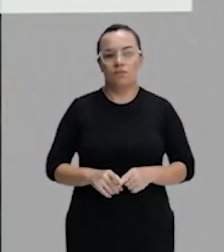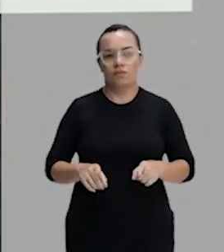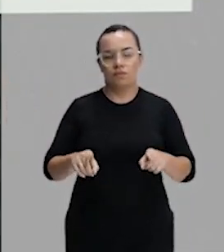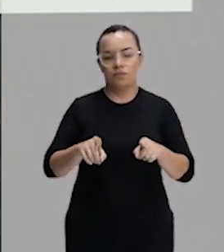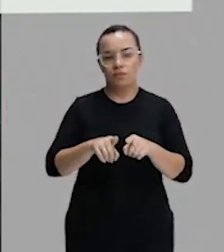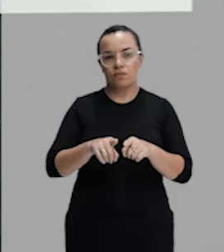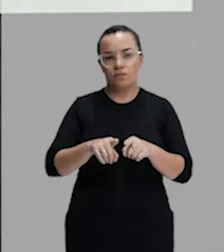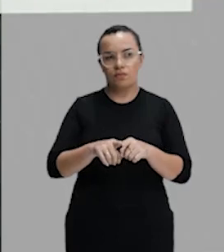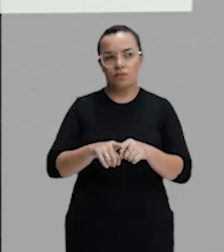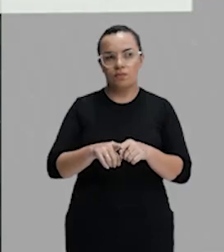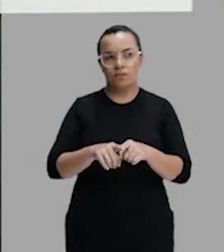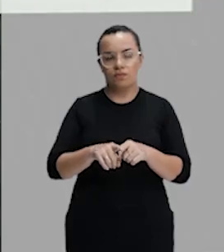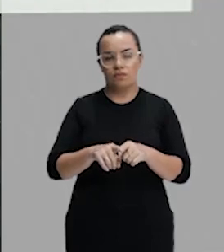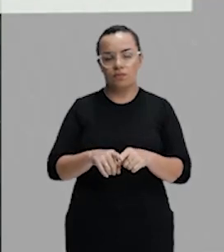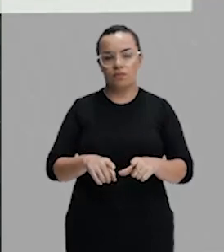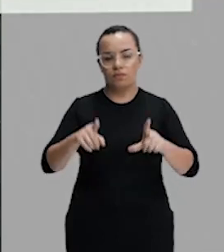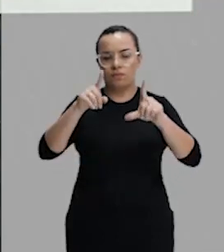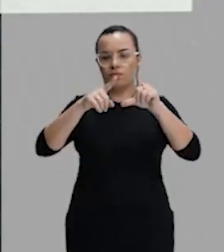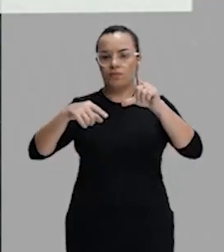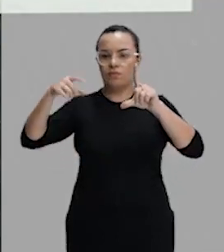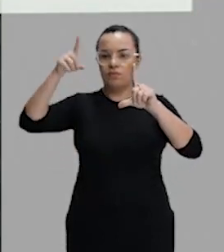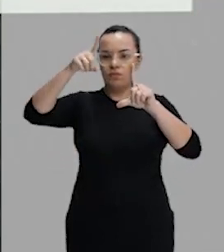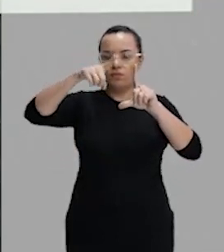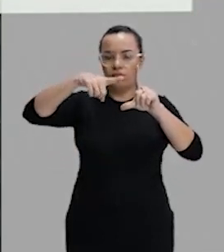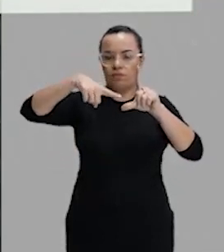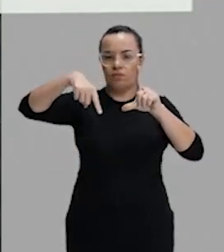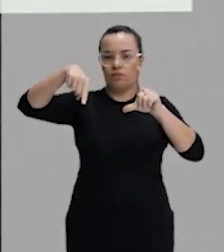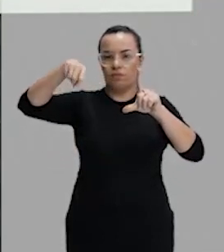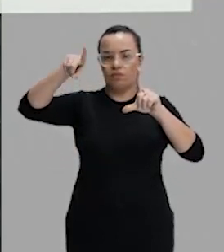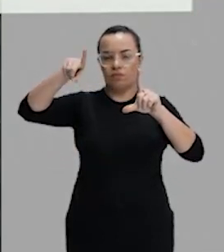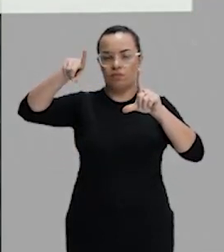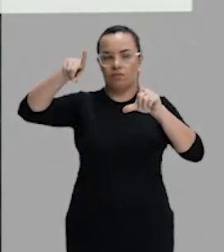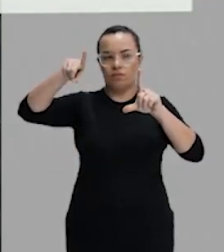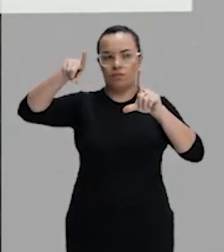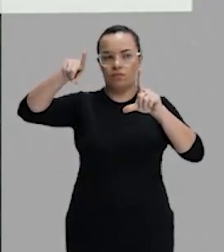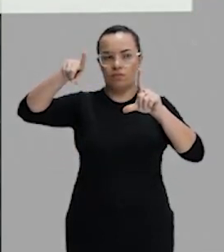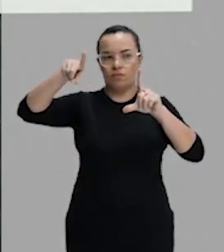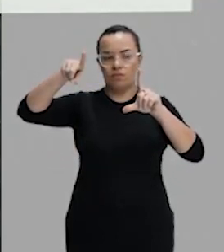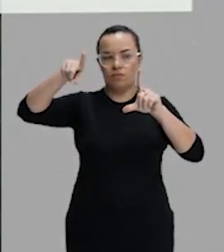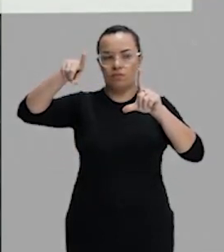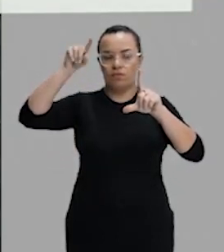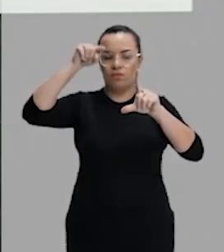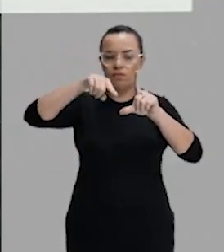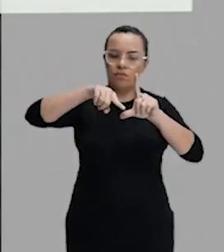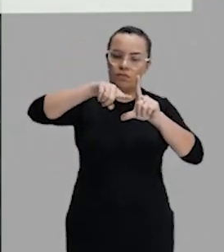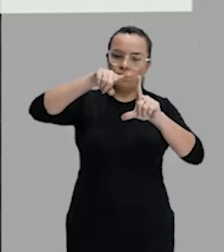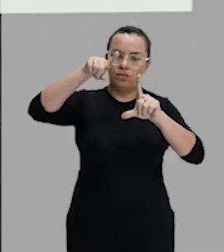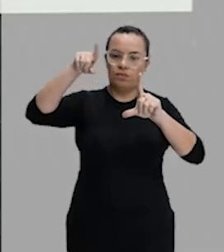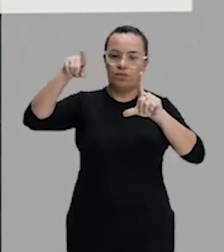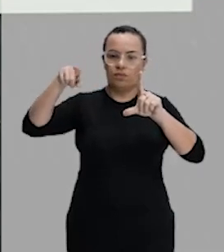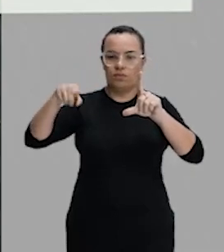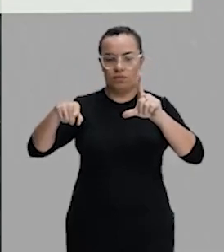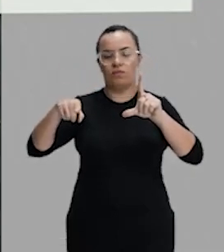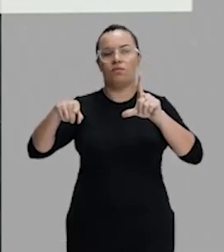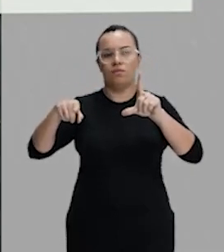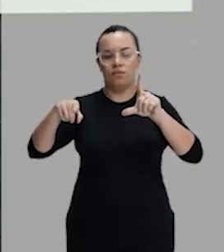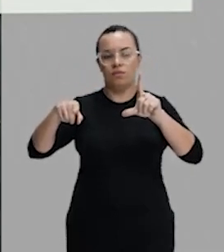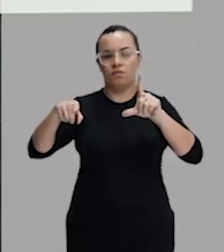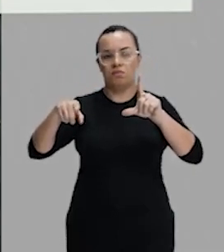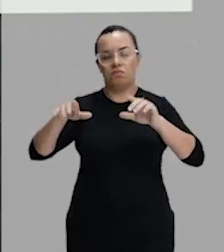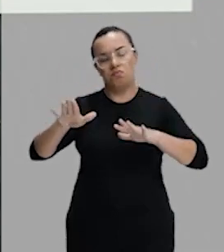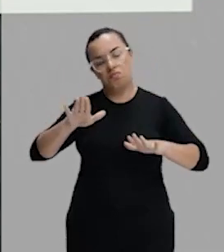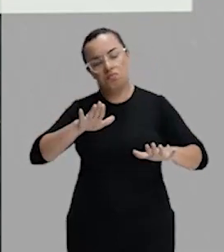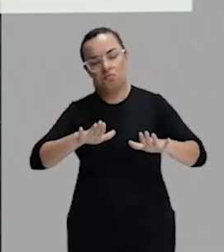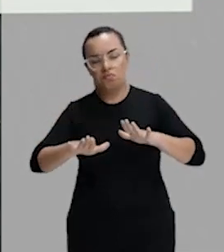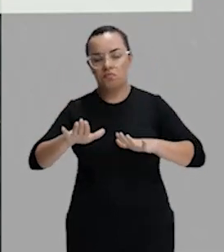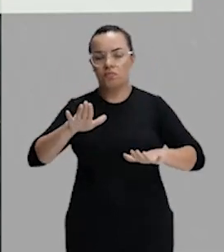pode ter uma concavidade para cima, ou pode ter uma concavidade para baixo. Tá? Isso vai